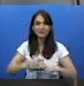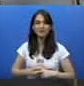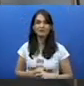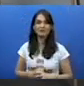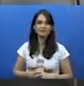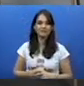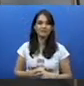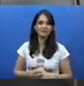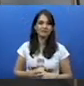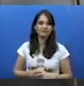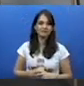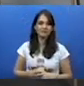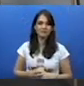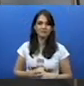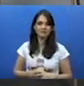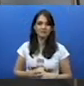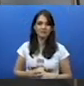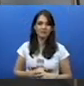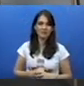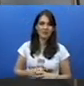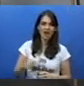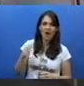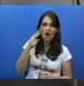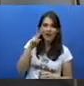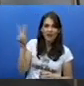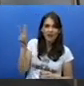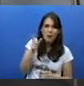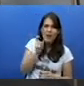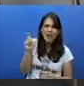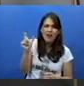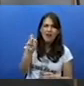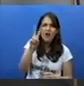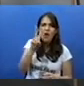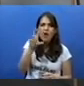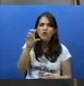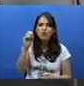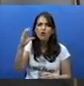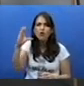nós acabamos de falar. Está relacionado ao